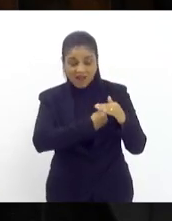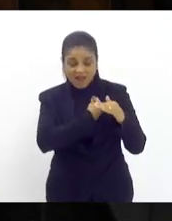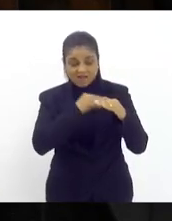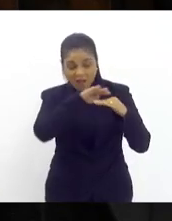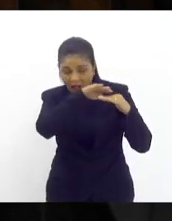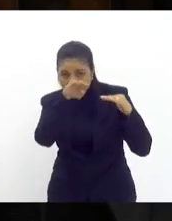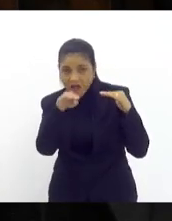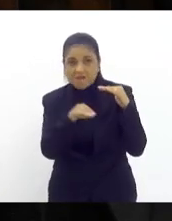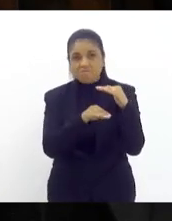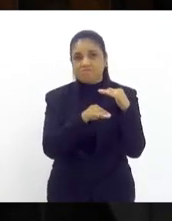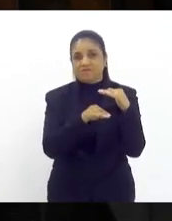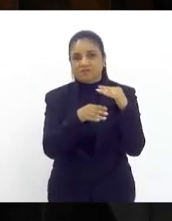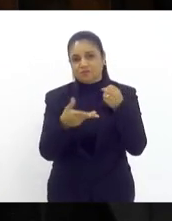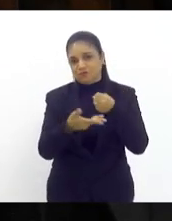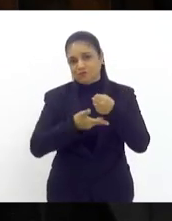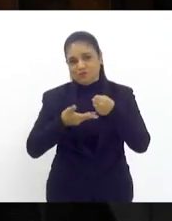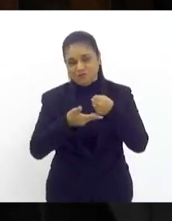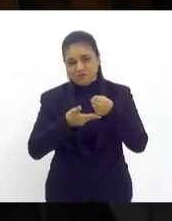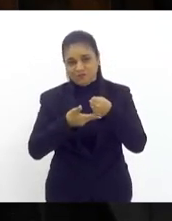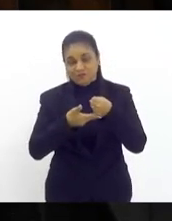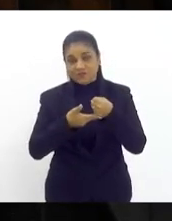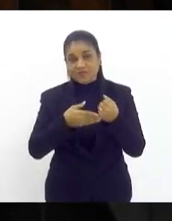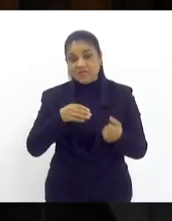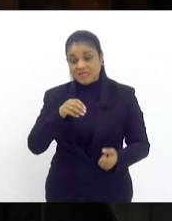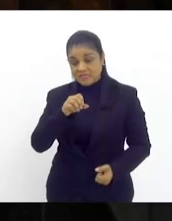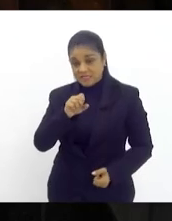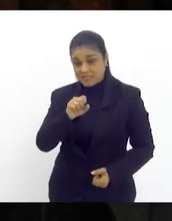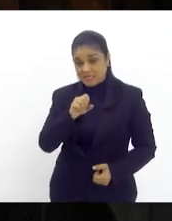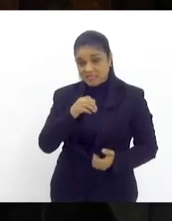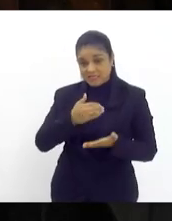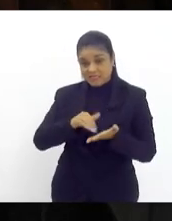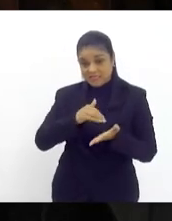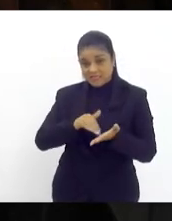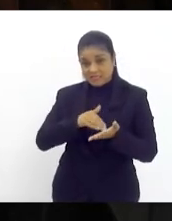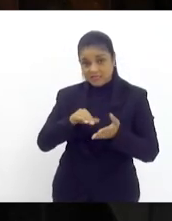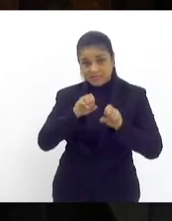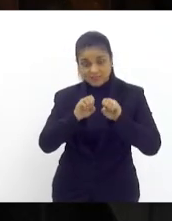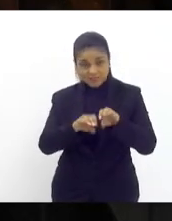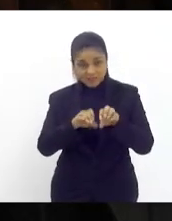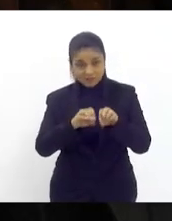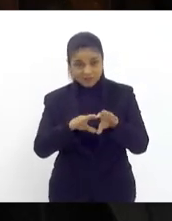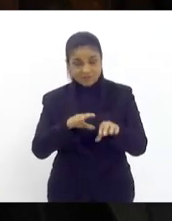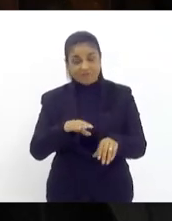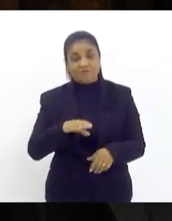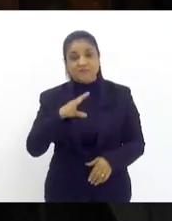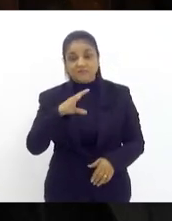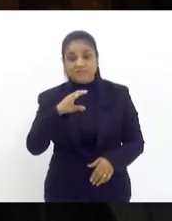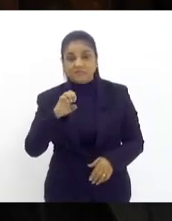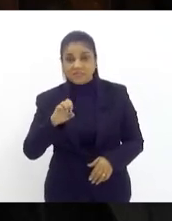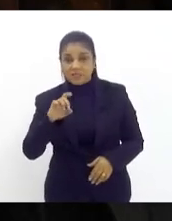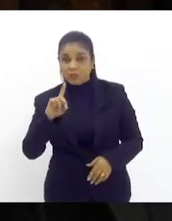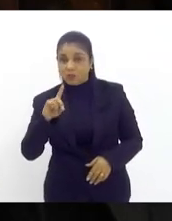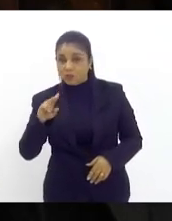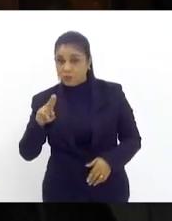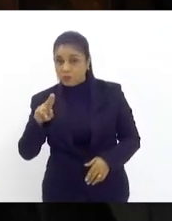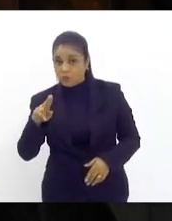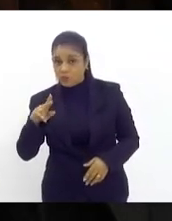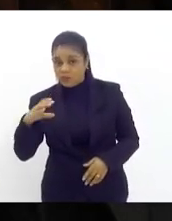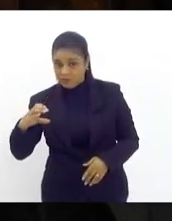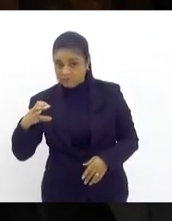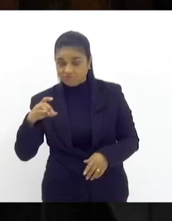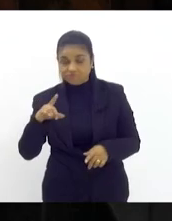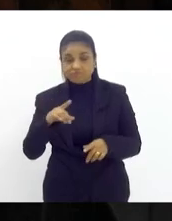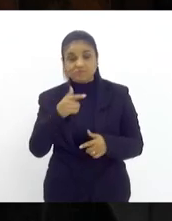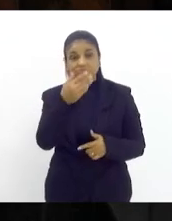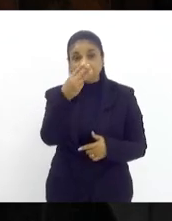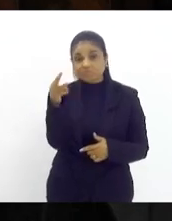piso segundo a SEDUC diz o CEP segundo a Seduc 33%